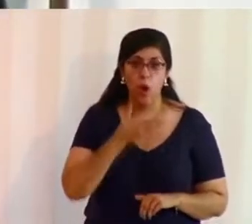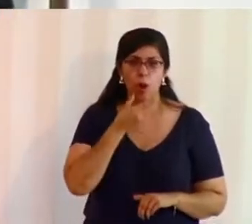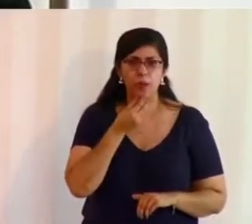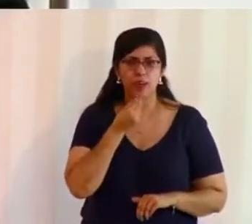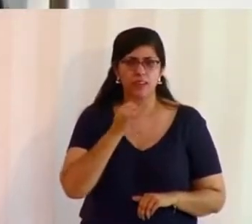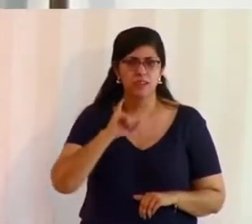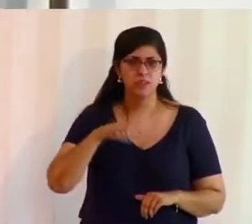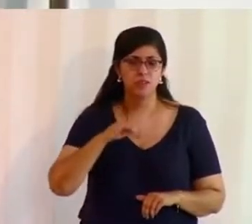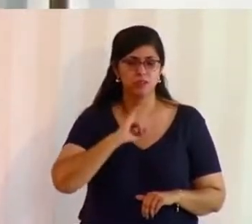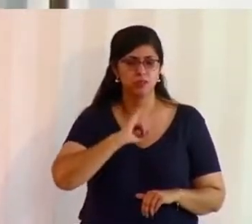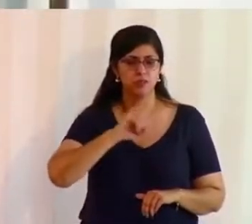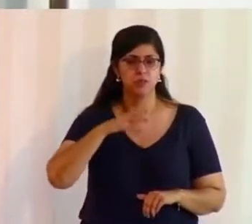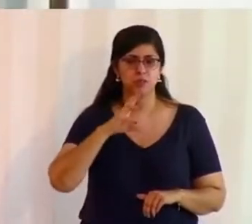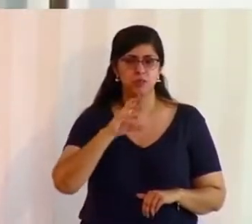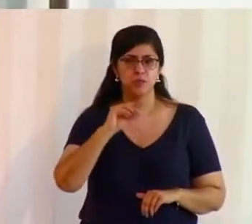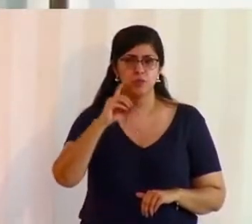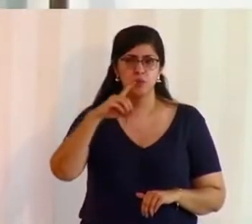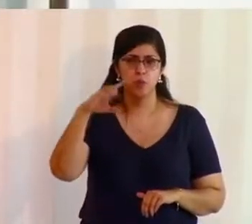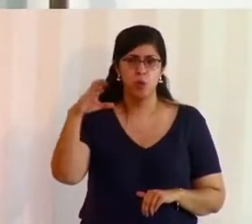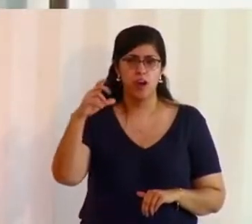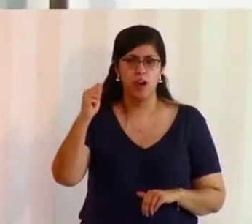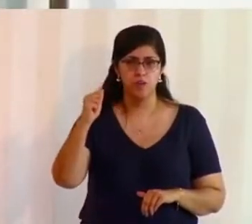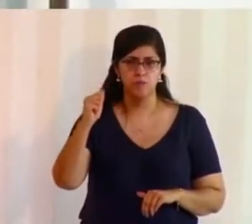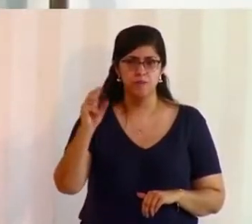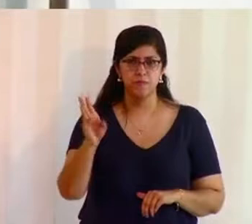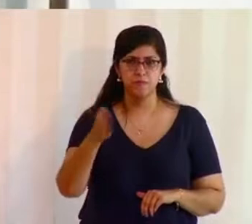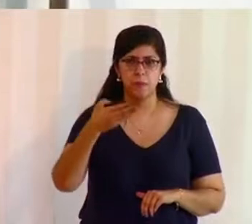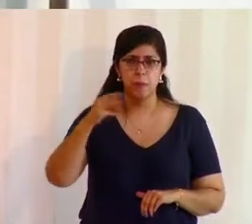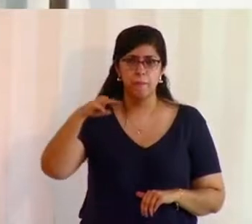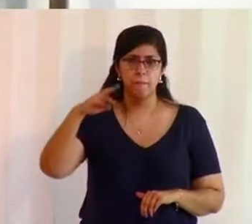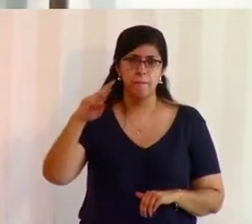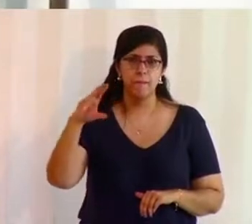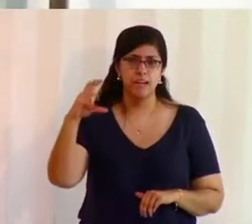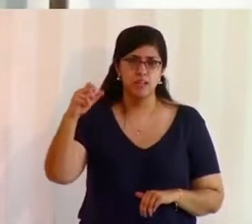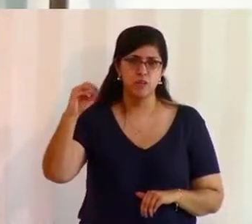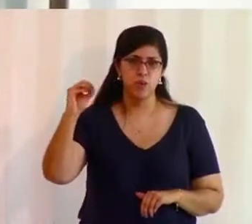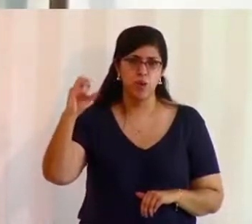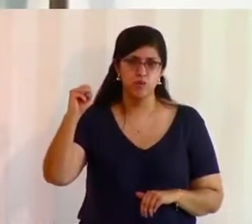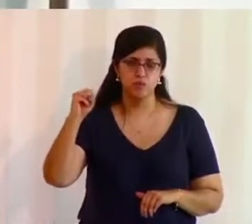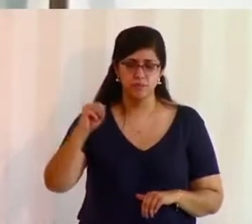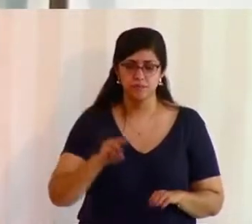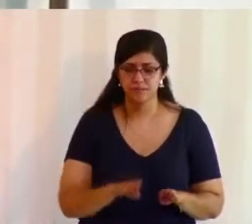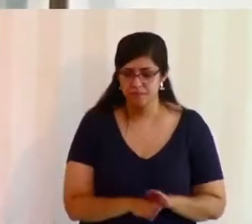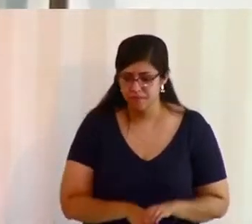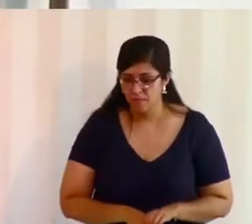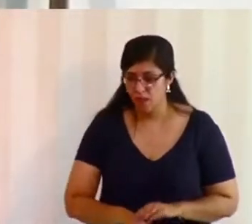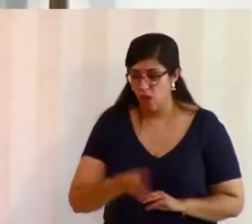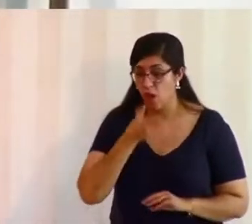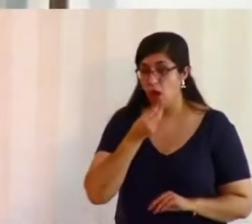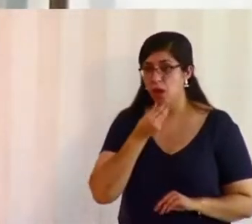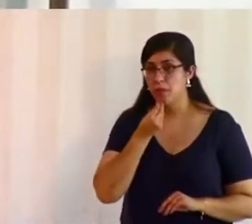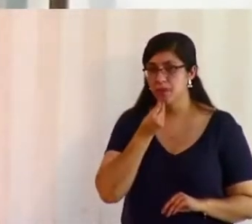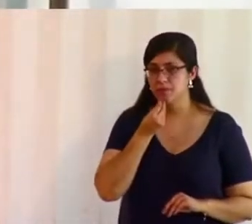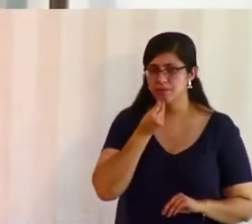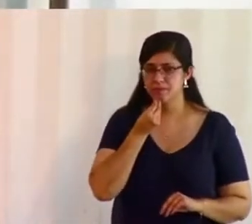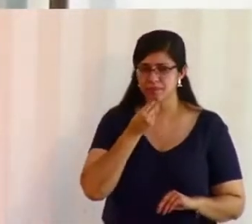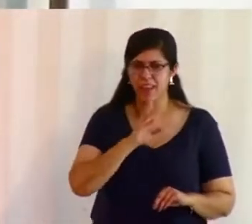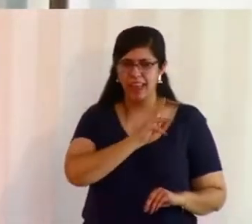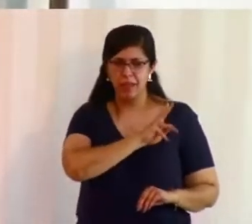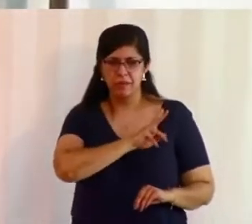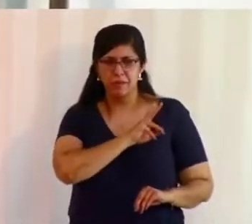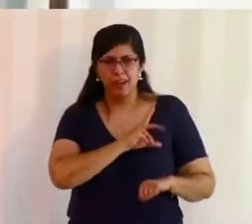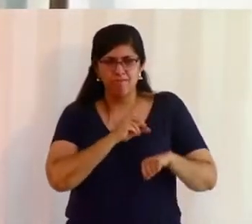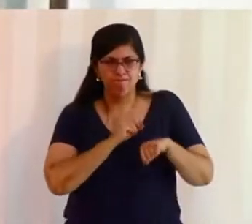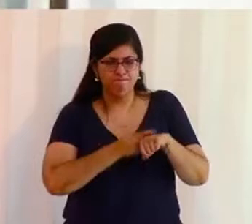E Paulo, que ainda está num processo, meus irmãos, de ser trabalhado pelo Espírito Santo de Deus, Paulo que tem aqui talvez um temperamento um pouco